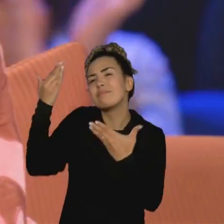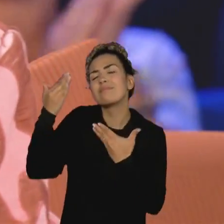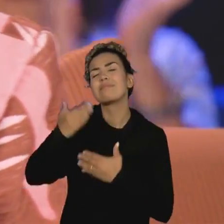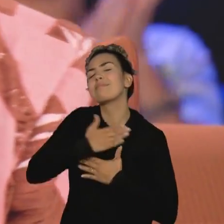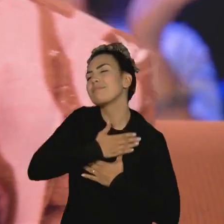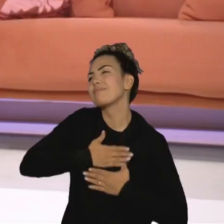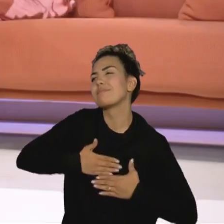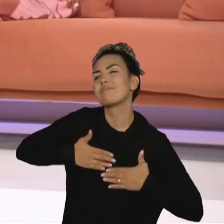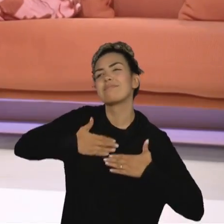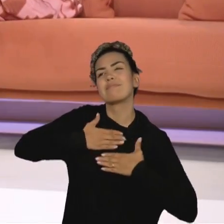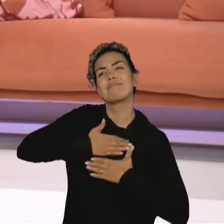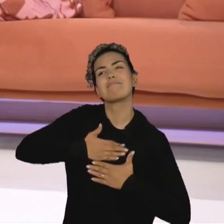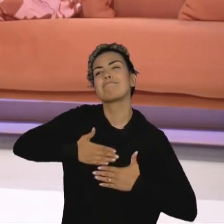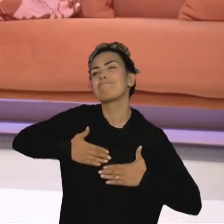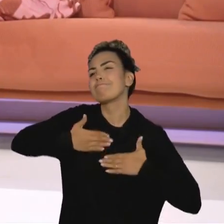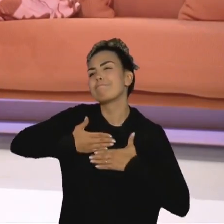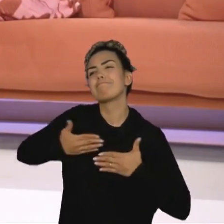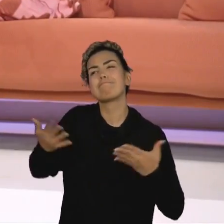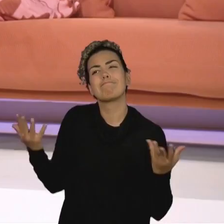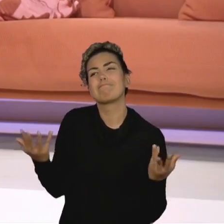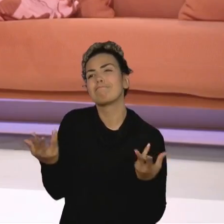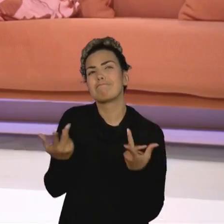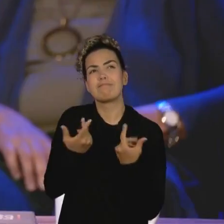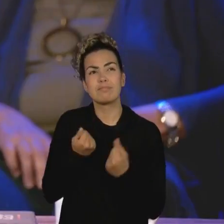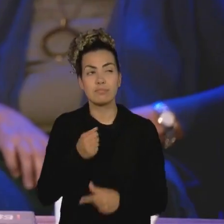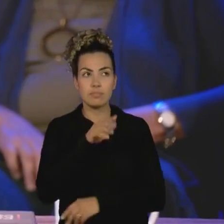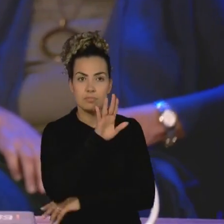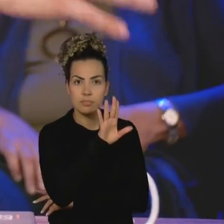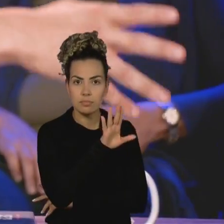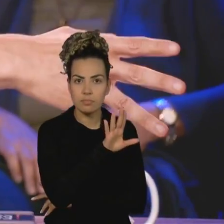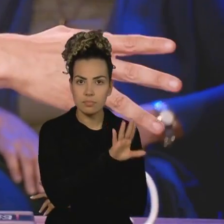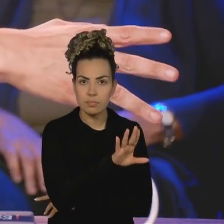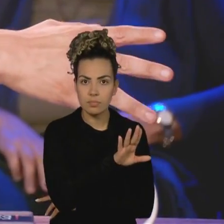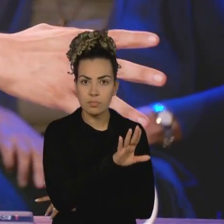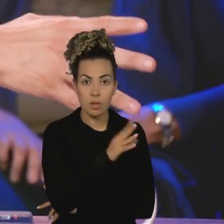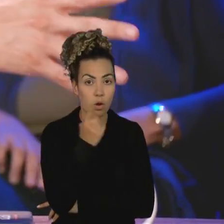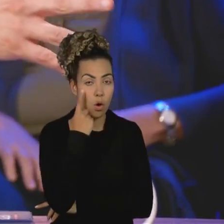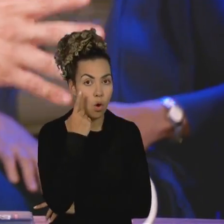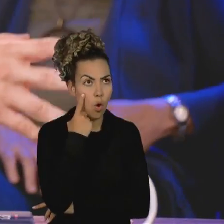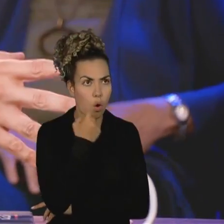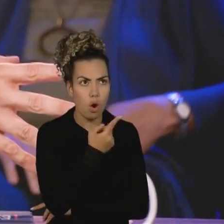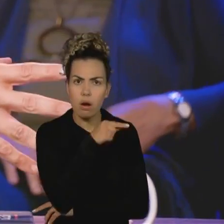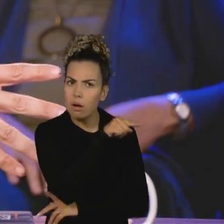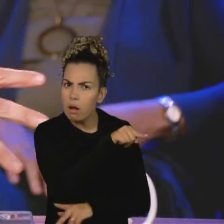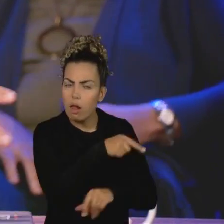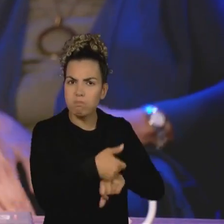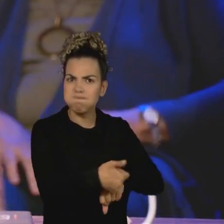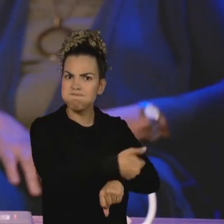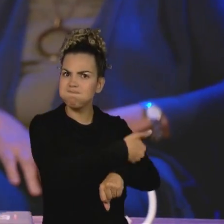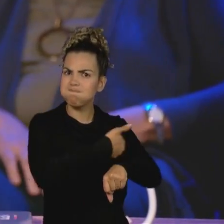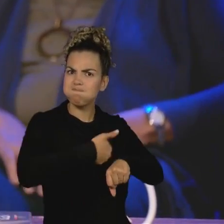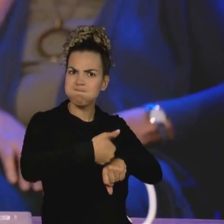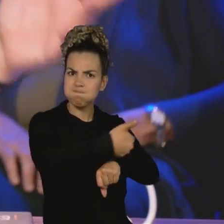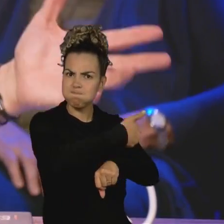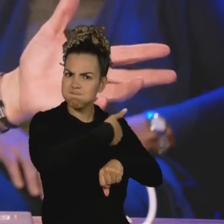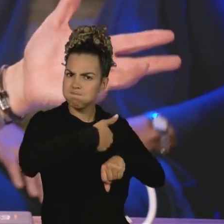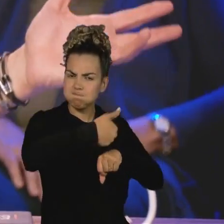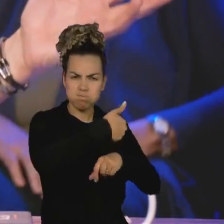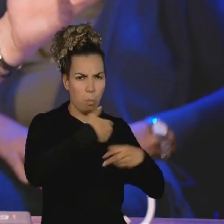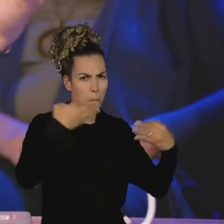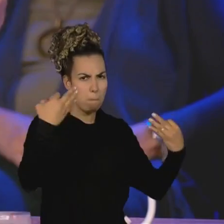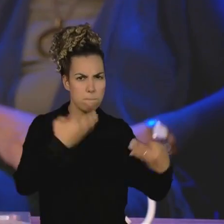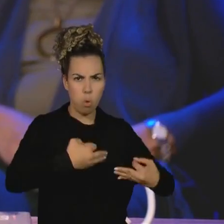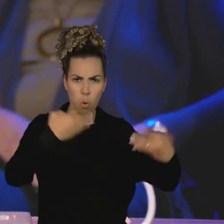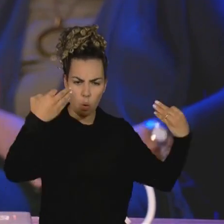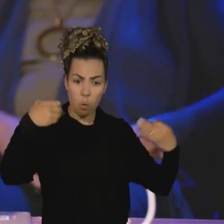prazer gigantesco estar aqui. Vou dizer uma coisa para vocês. Ela é de um profissionalismo imenso. Hoje, na gravação do programa,